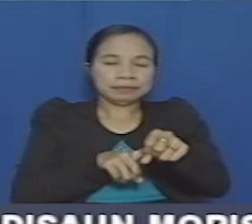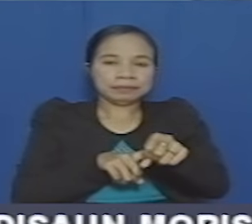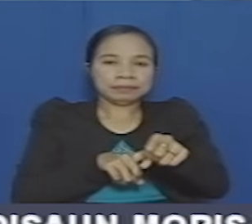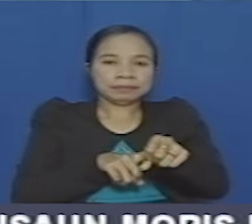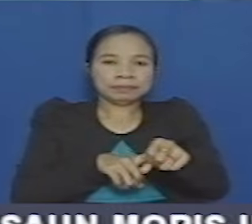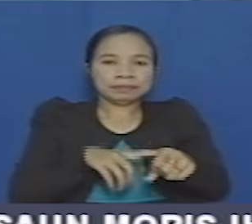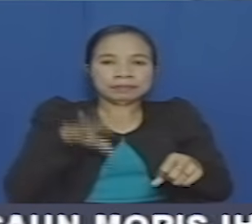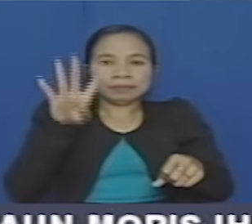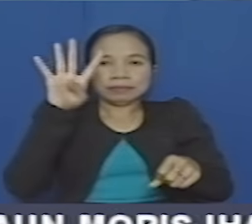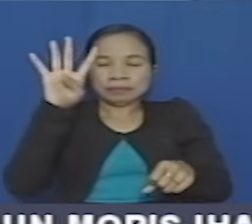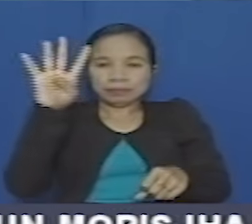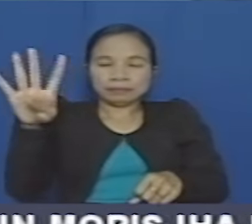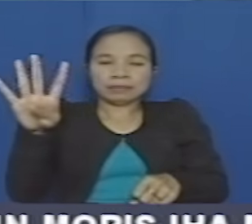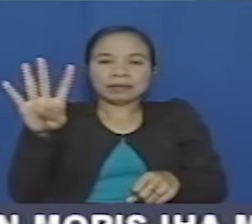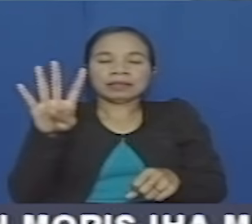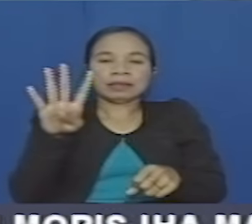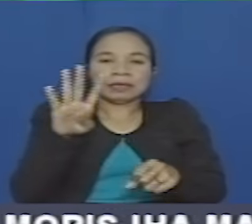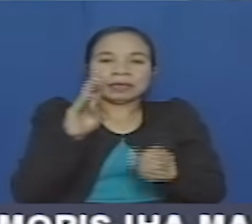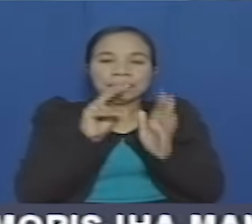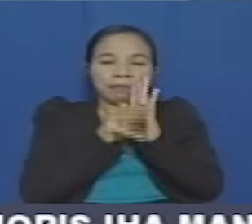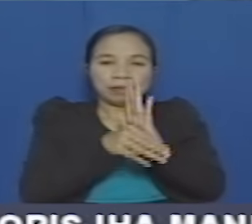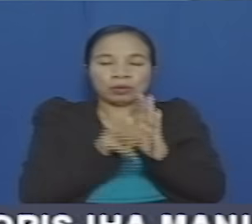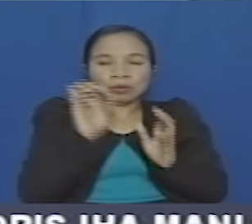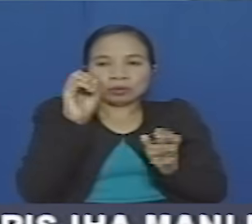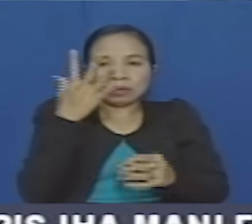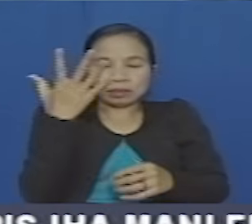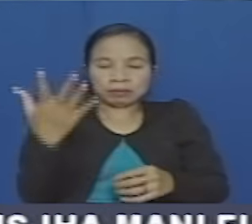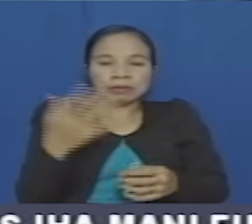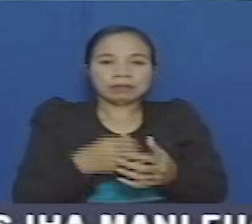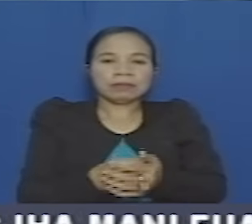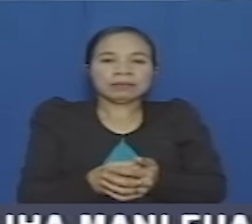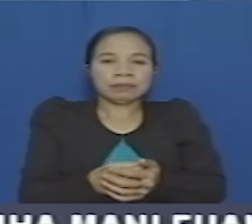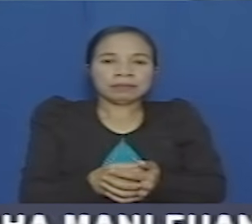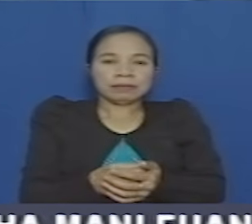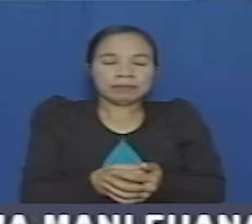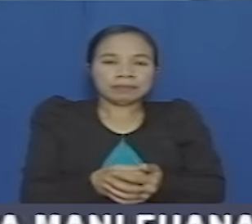tocado de minutos são sem lima e há informação de acata